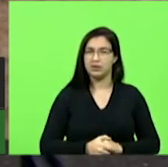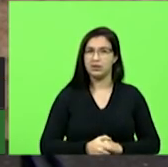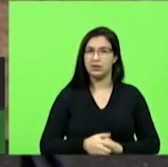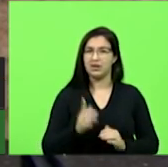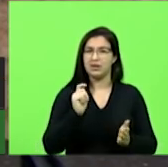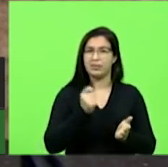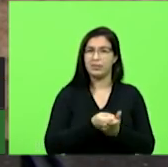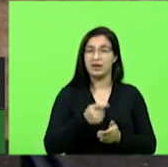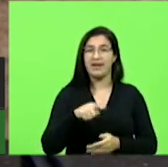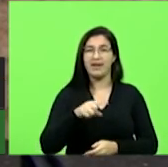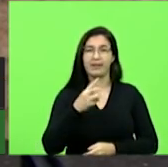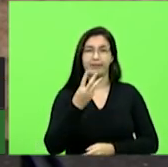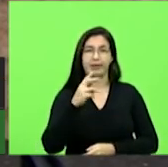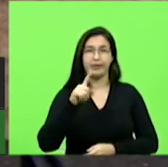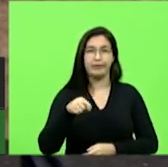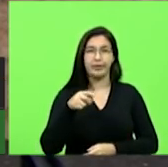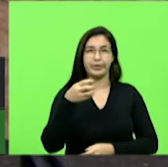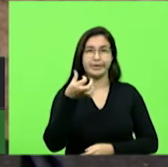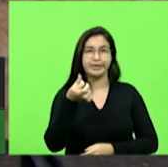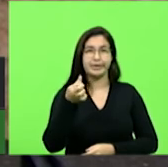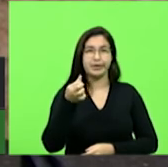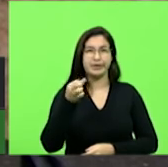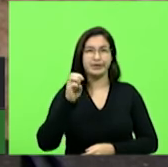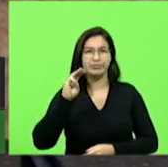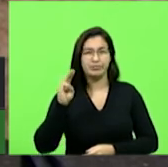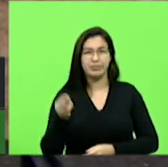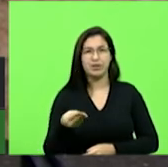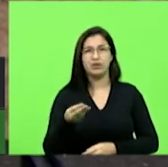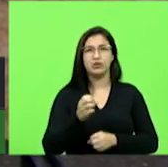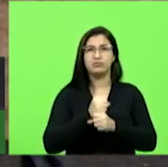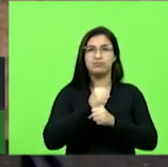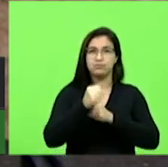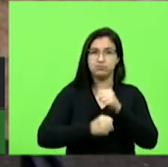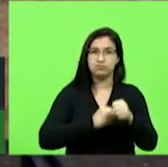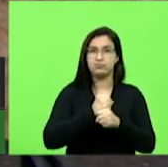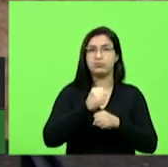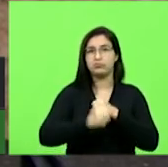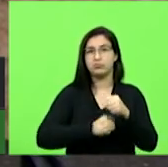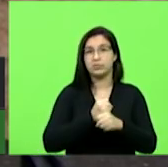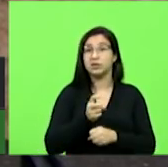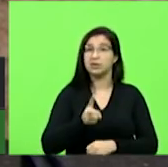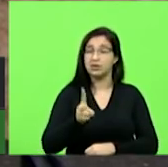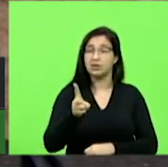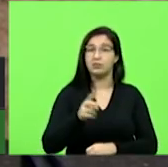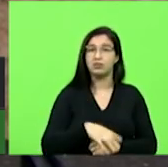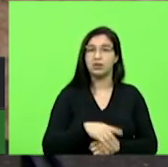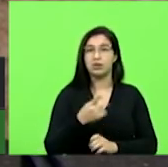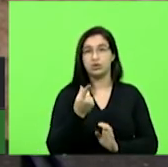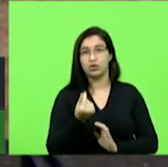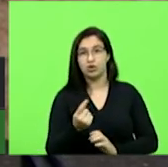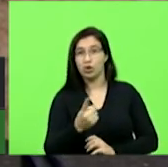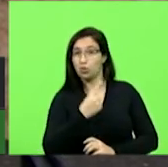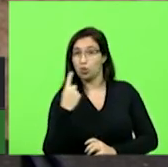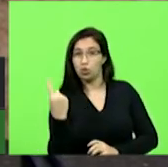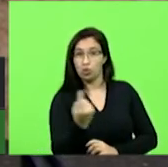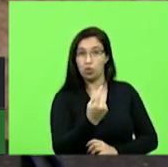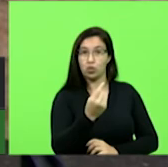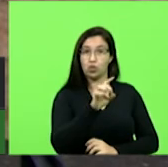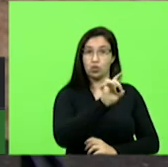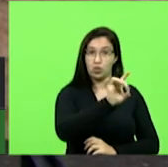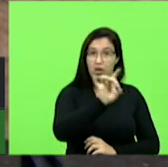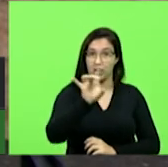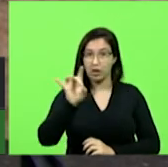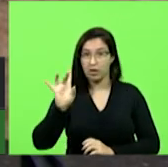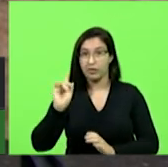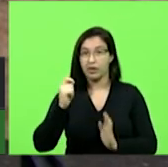Isso dá 3,6 milhões por ano para o Estado de Santa Catarina. Dinheiro que eu, você, que todo mundo que está assistindo, que nos assiste agora